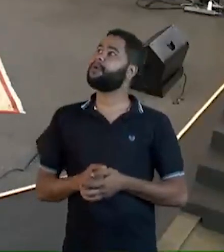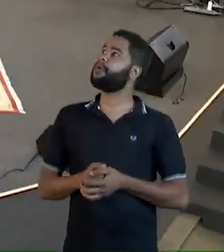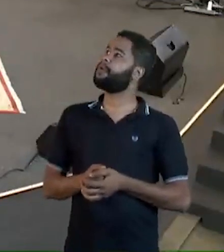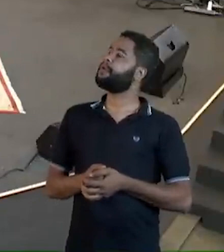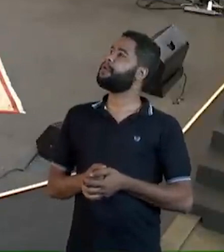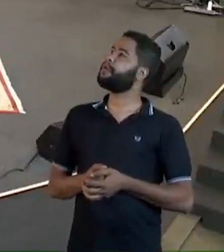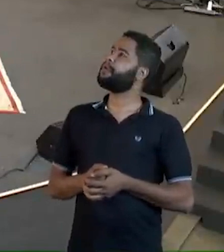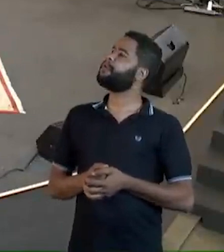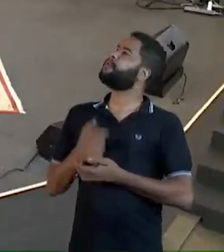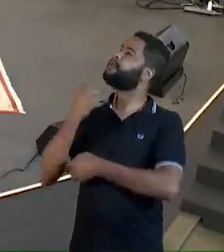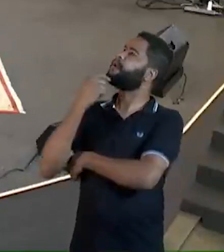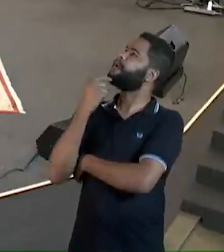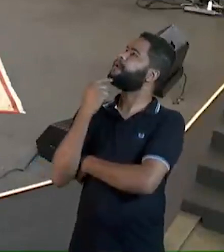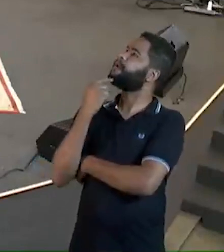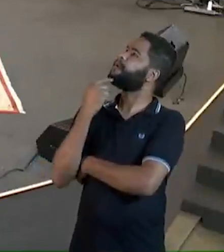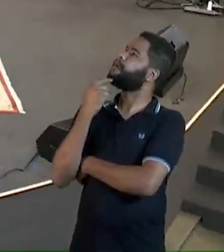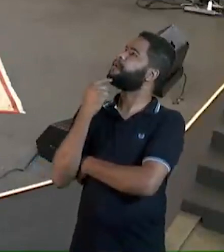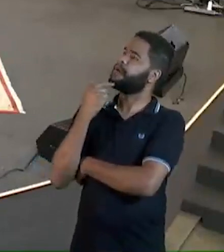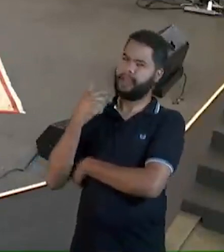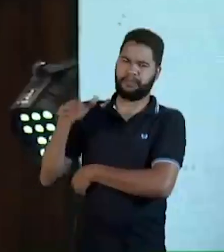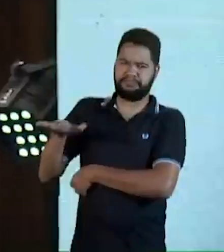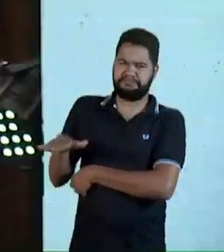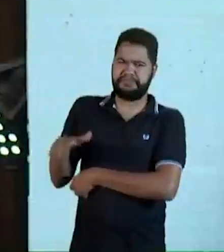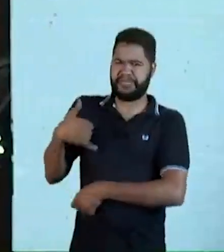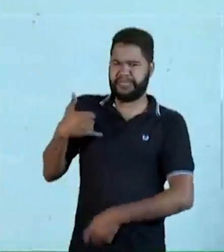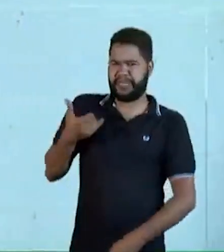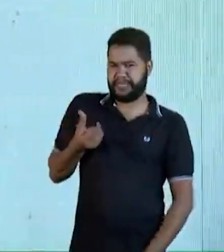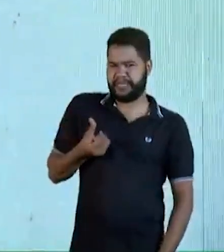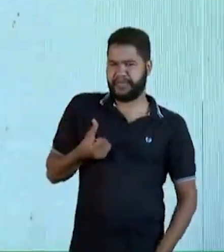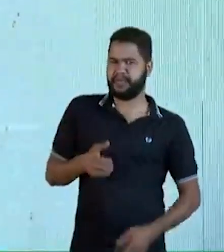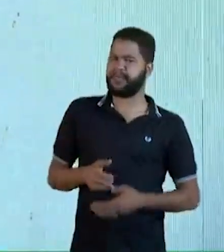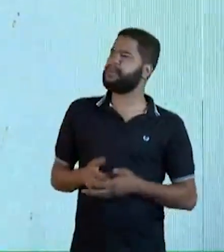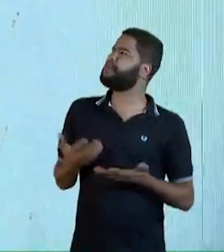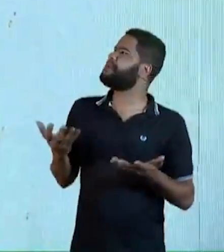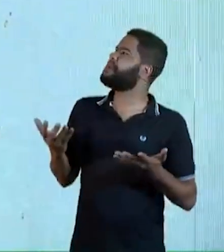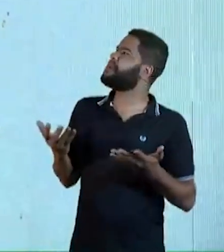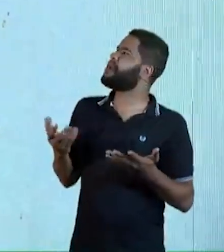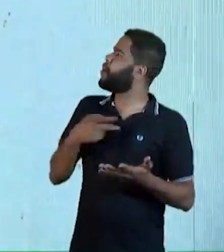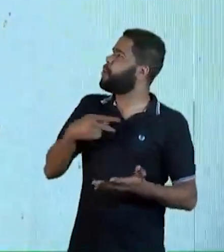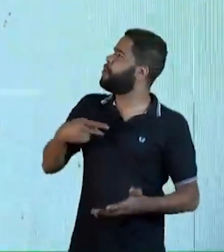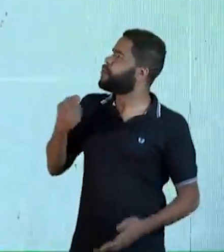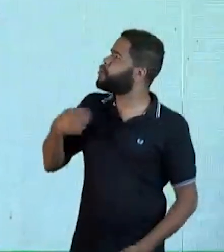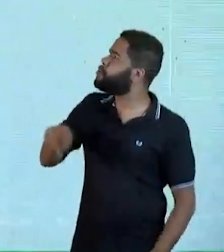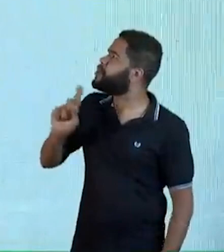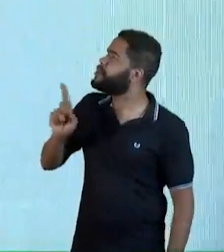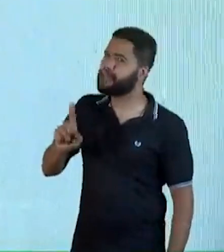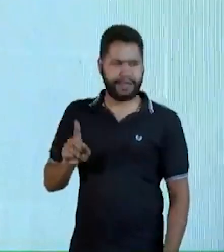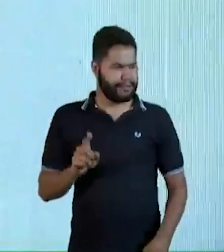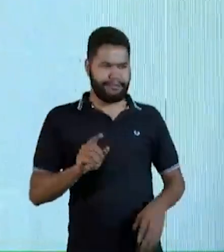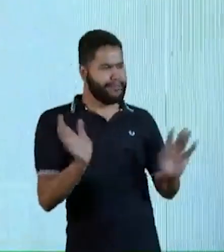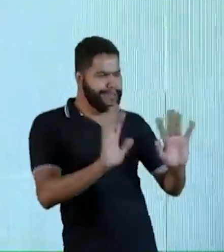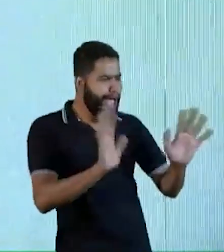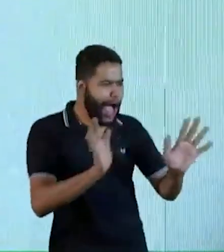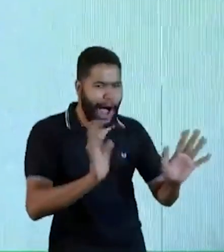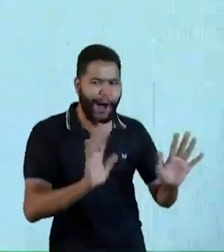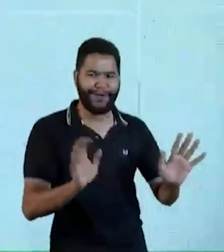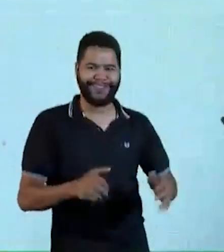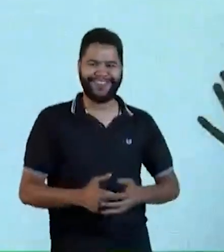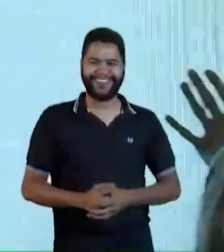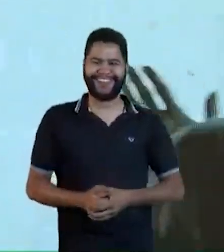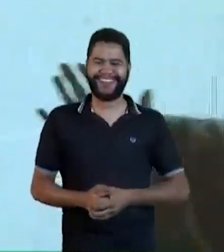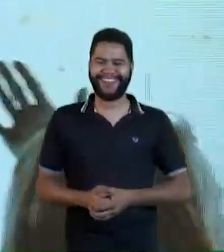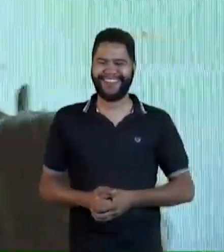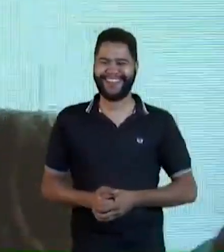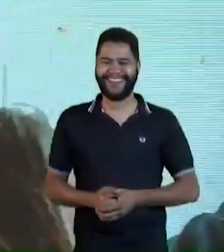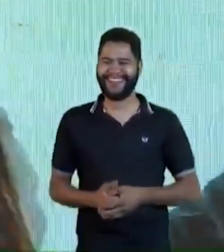falou assim para mim mãe mas ele era menor de 16 anos eu não tem que ser Pastor não foi Deus te livre menino